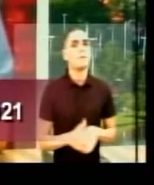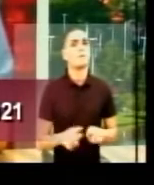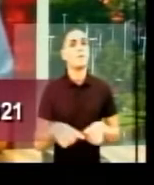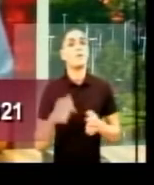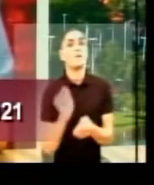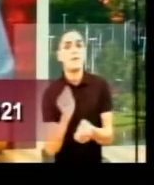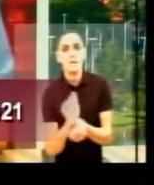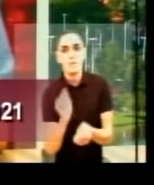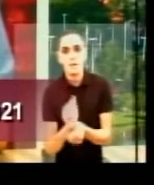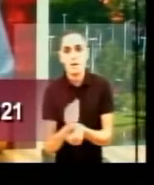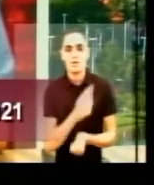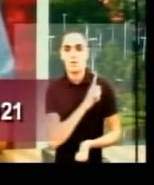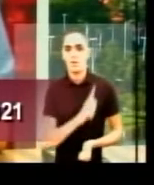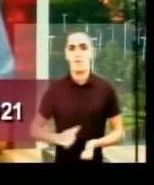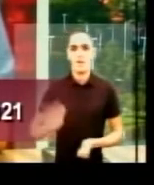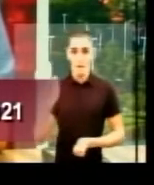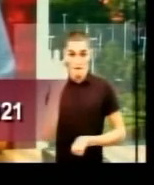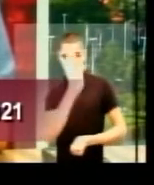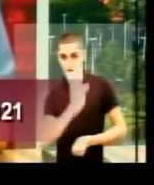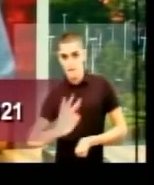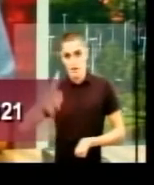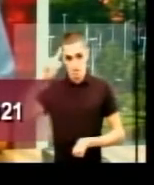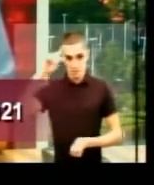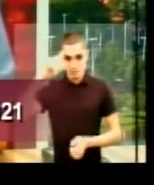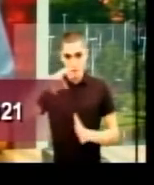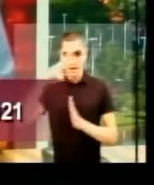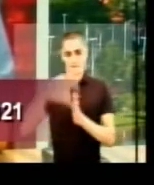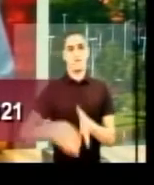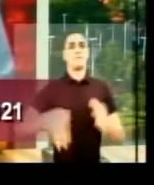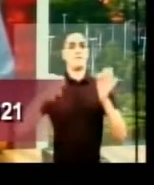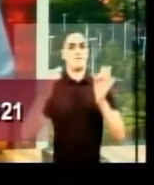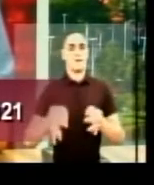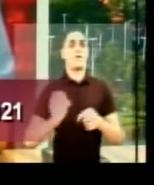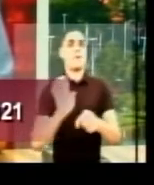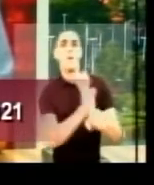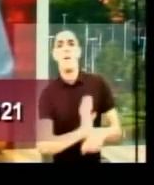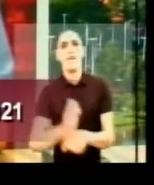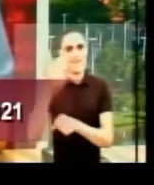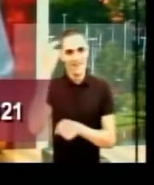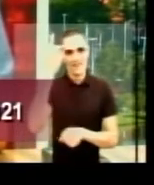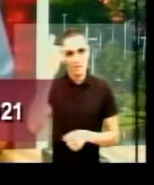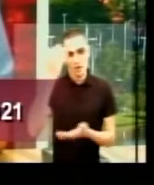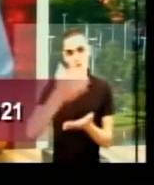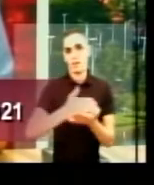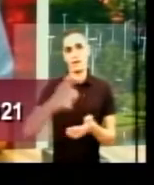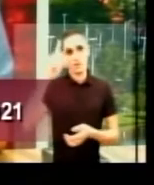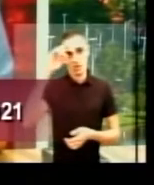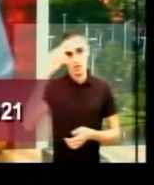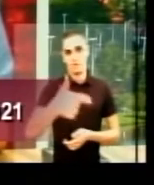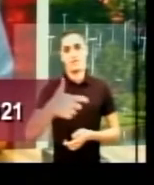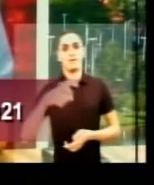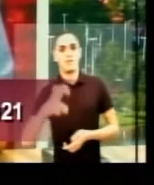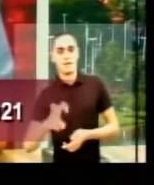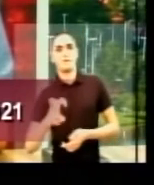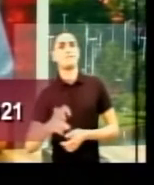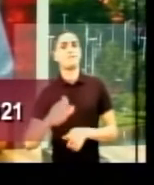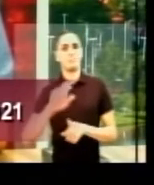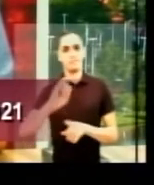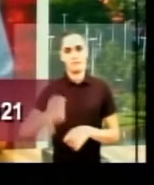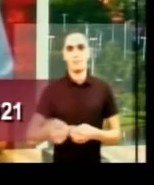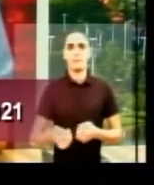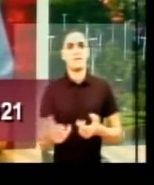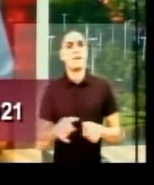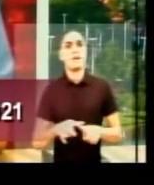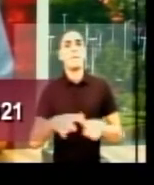governo federal, tá? Pelo estado começa dia 25, o governo federal ainda não definiu exatamente a